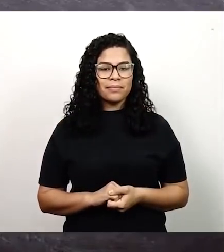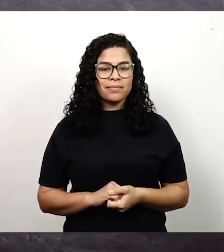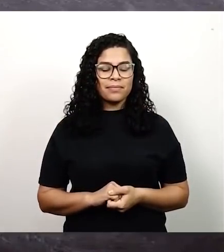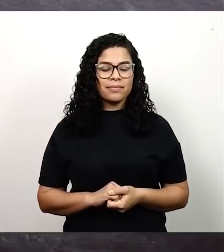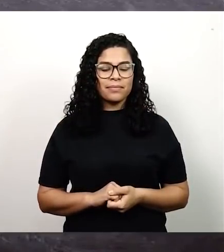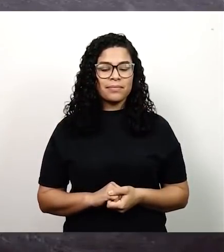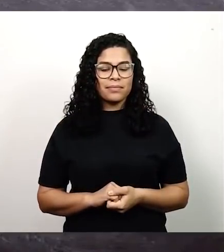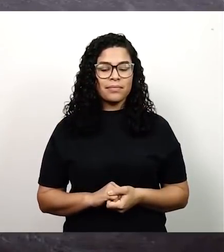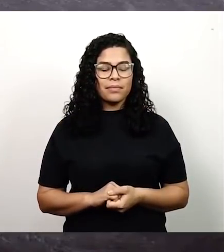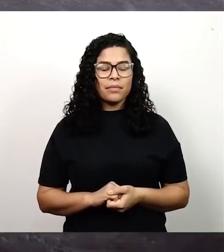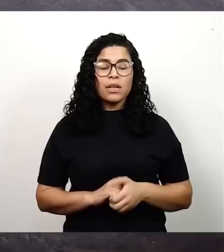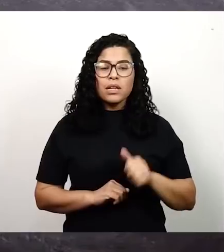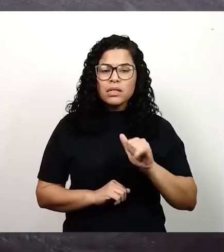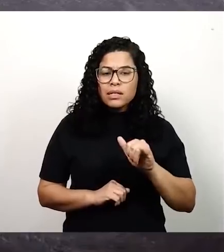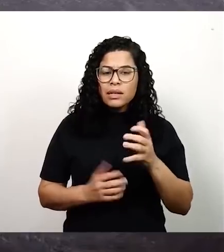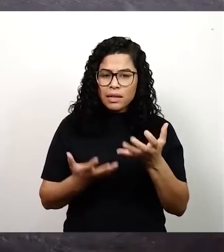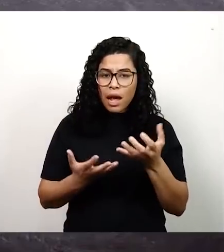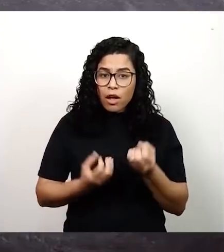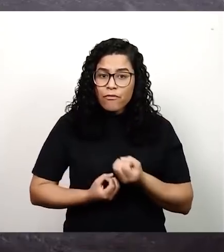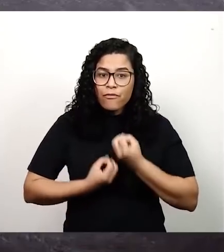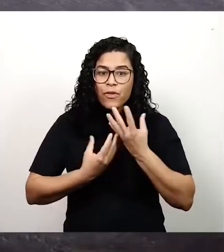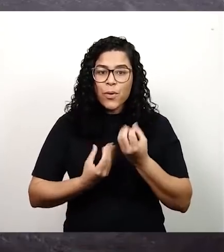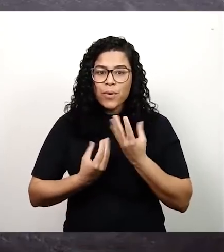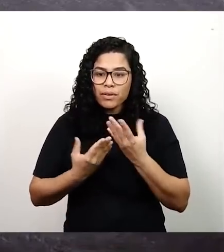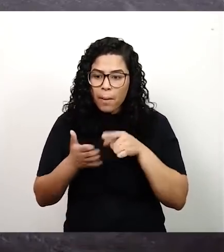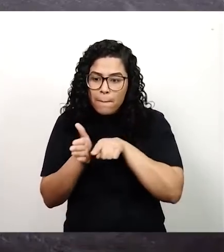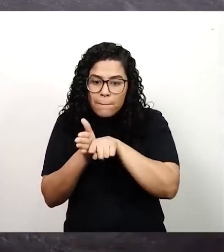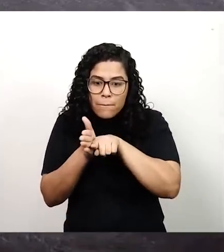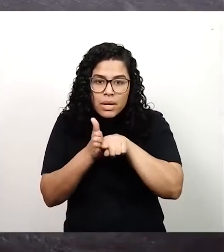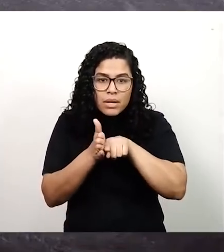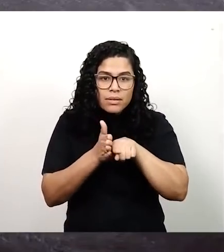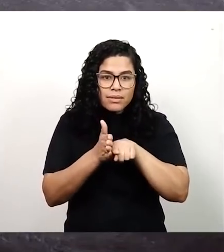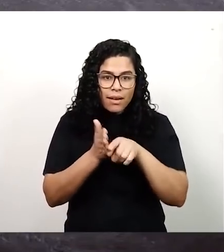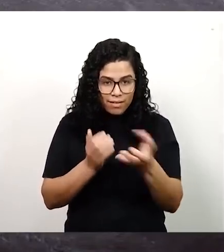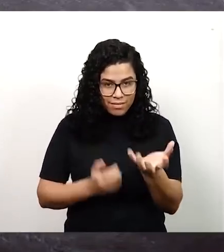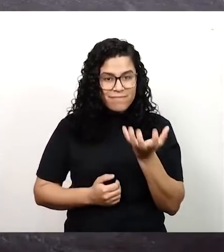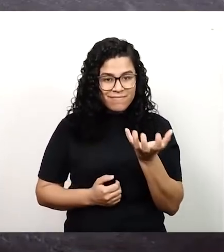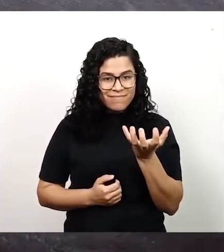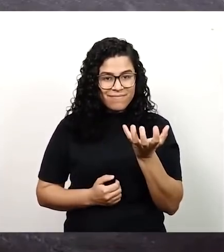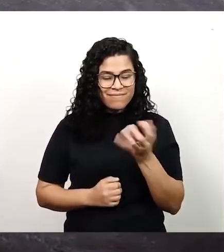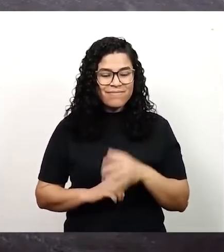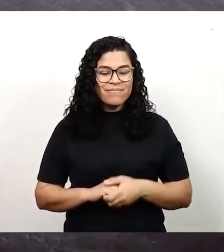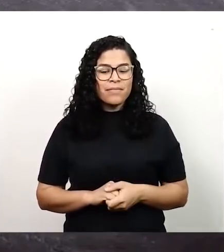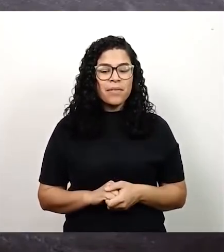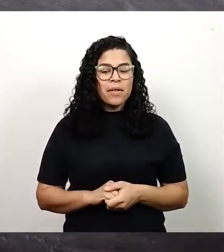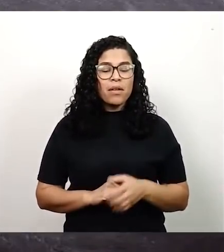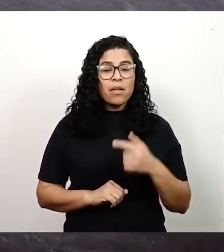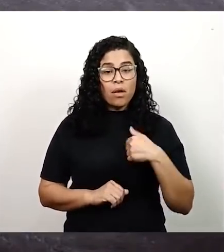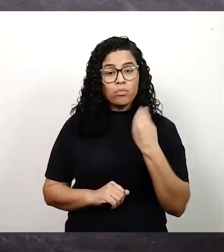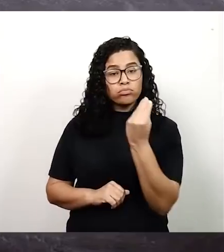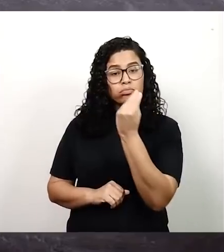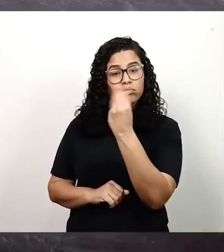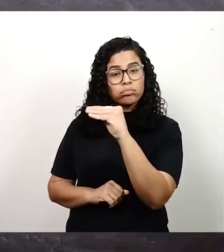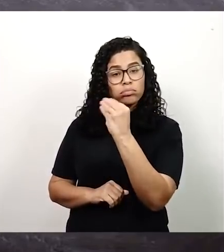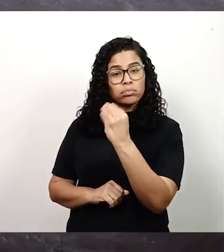você quer mais informações agora, já não quer ficar esperando, eu coloquei aqui